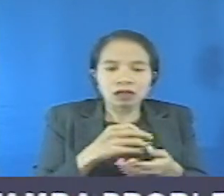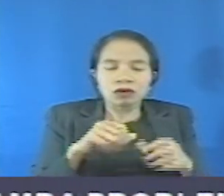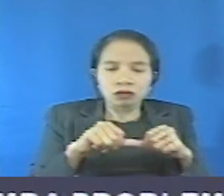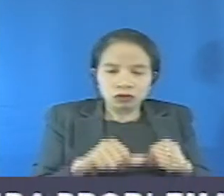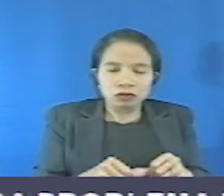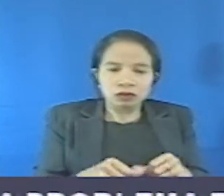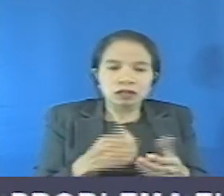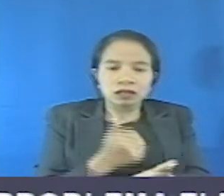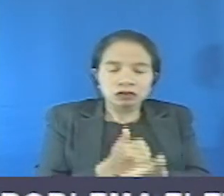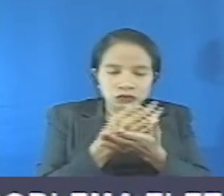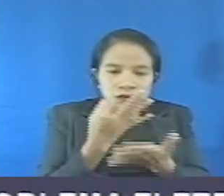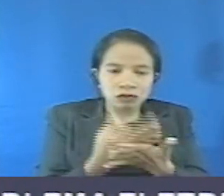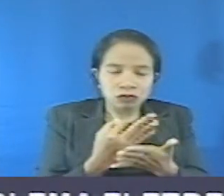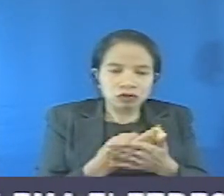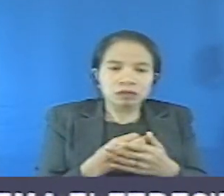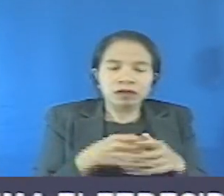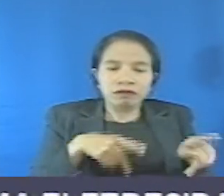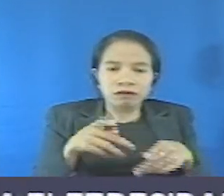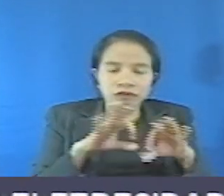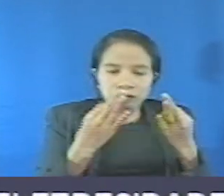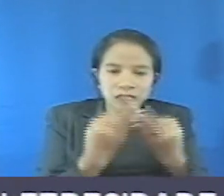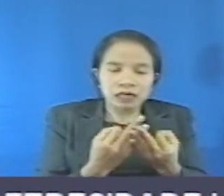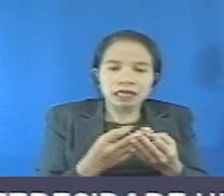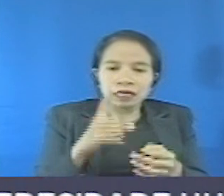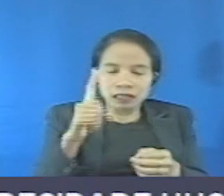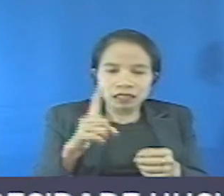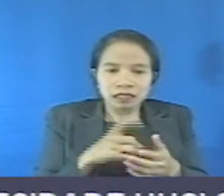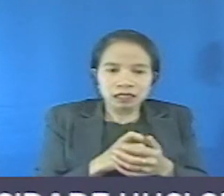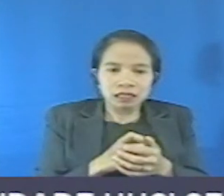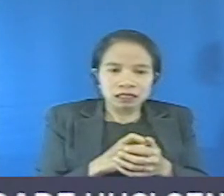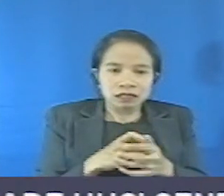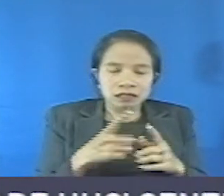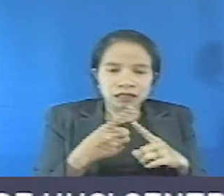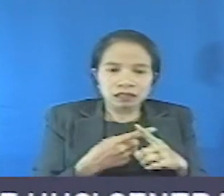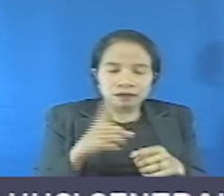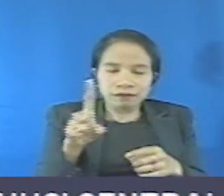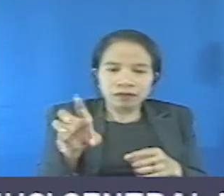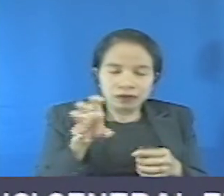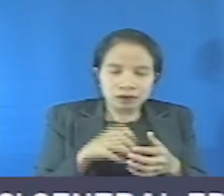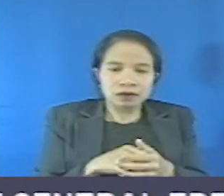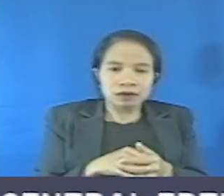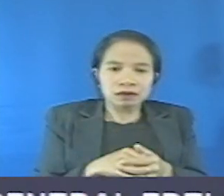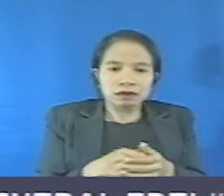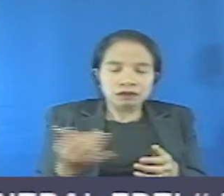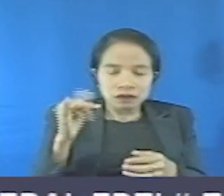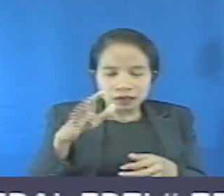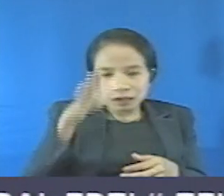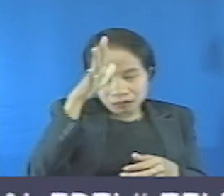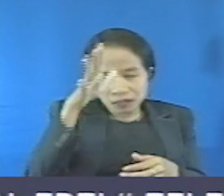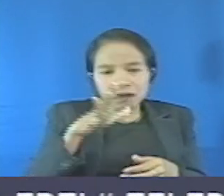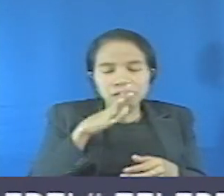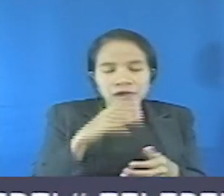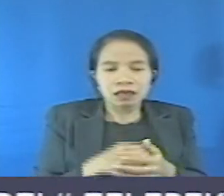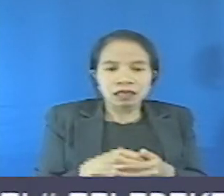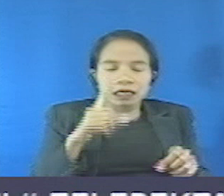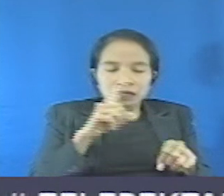para cada família dólar americano a torcida, onde atende necessidade de família. Para a Sira e Nanama Sira, não é que está tempo ou não, e